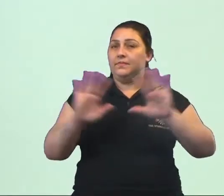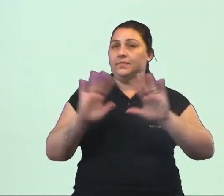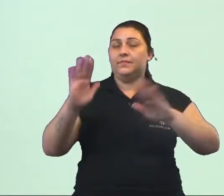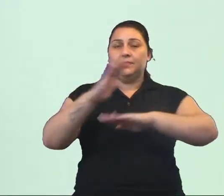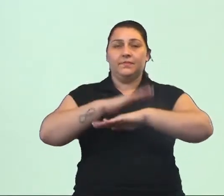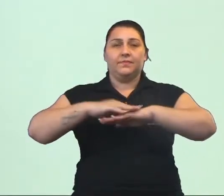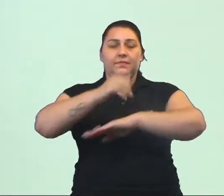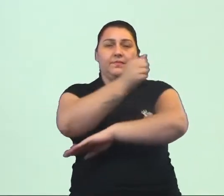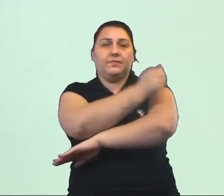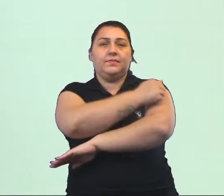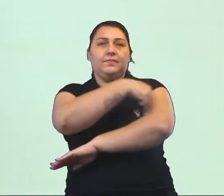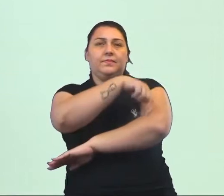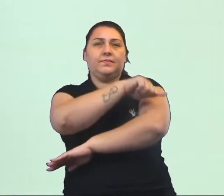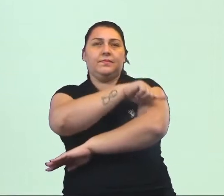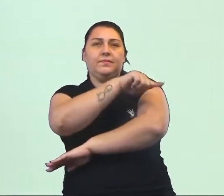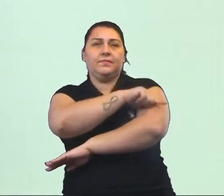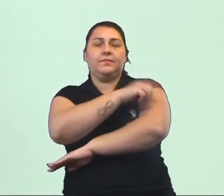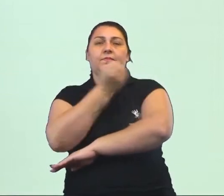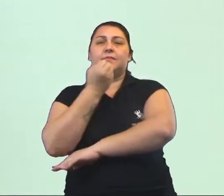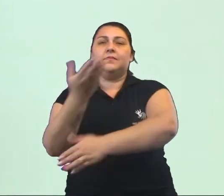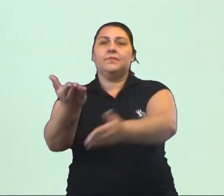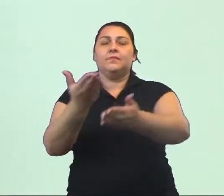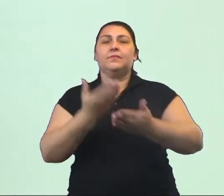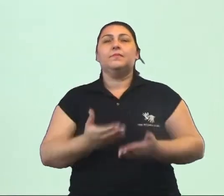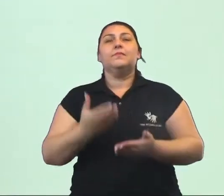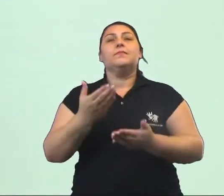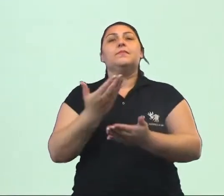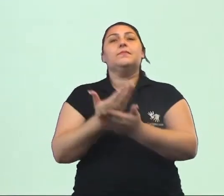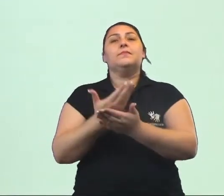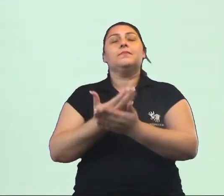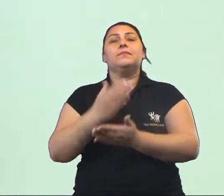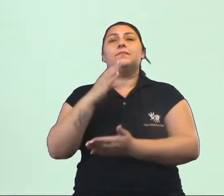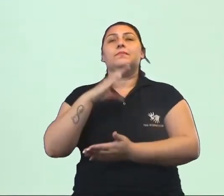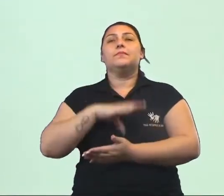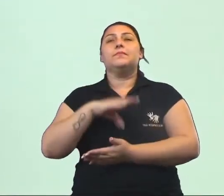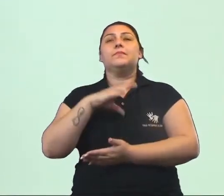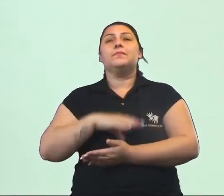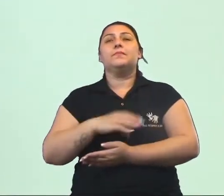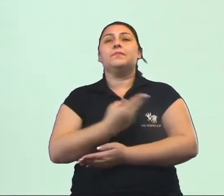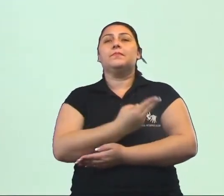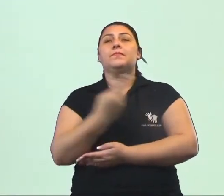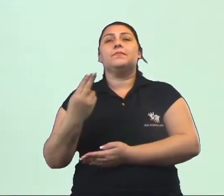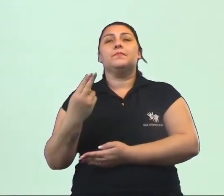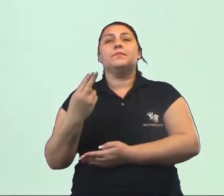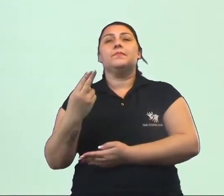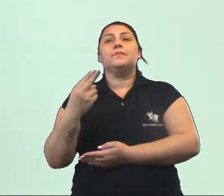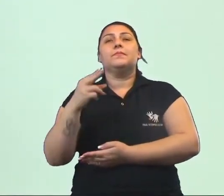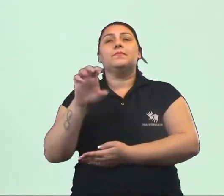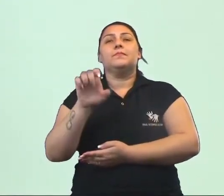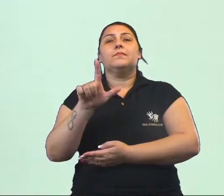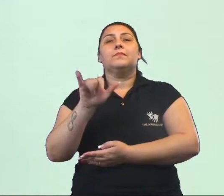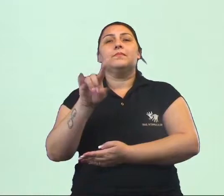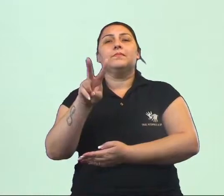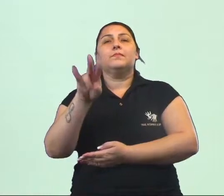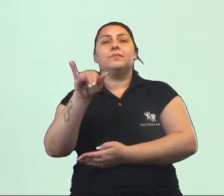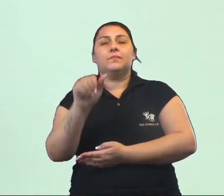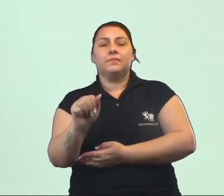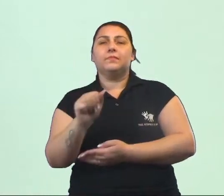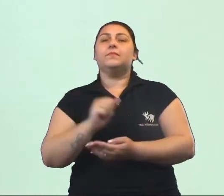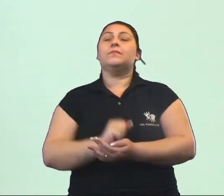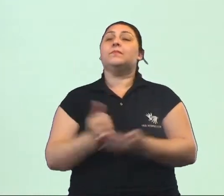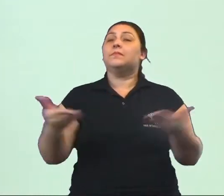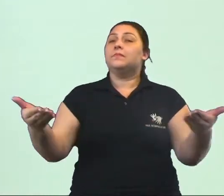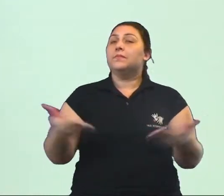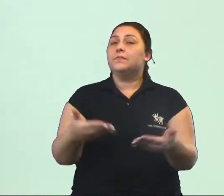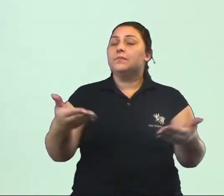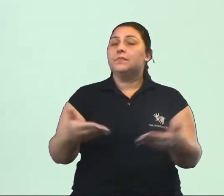Olá, queridos alunos do 7º ano. Sejam muito bem-vindos a mais uma aula de língua portuguesa. Eu sou a professora Elívia Soares